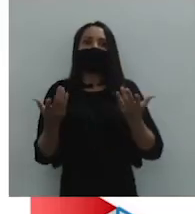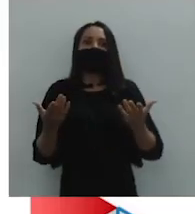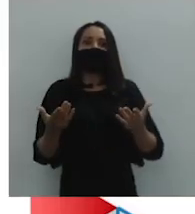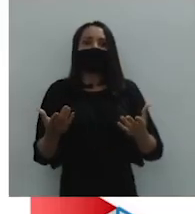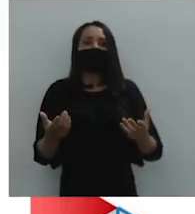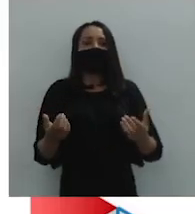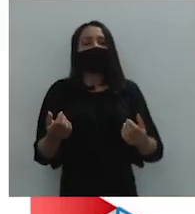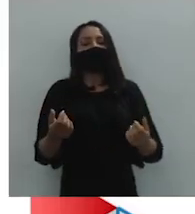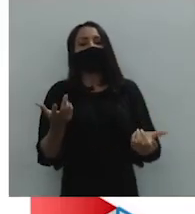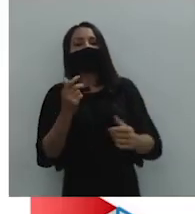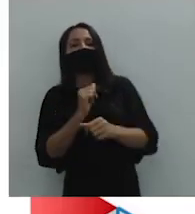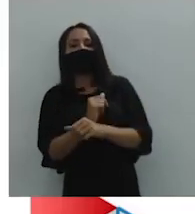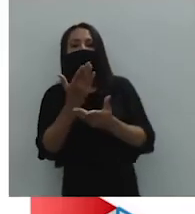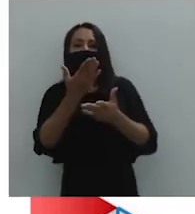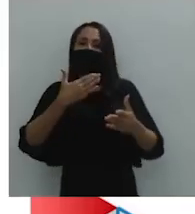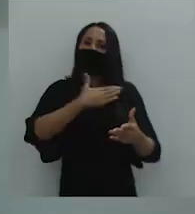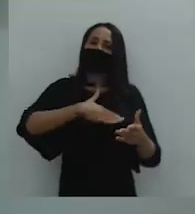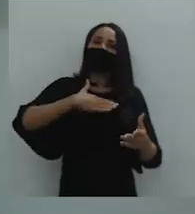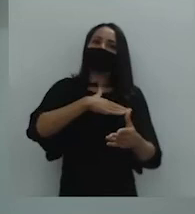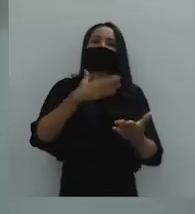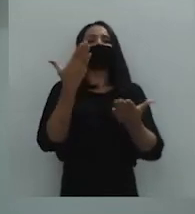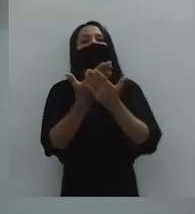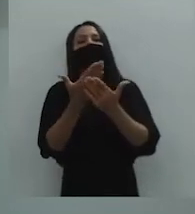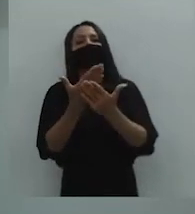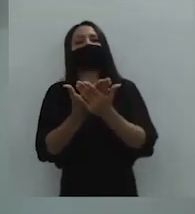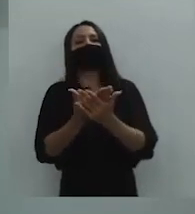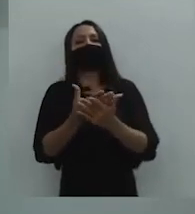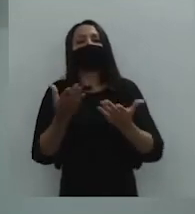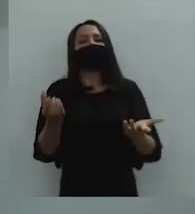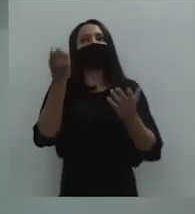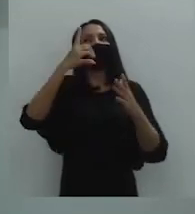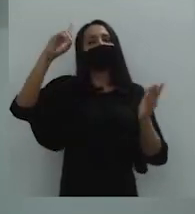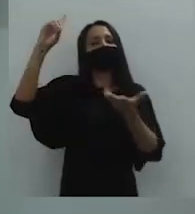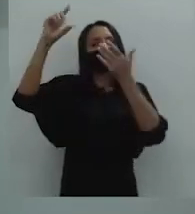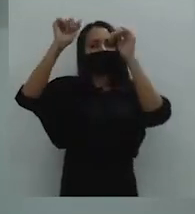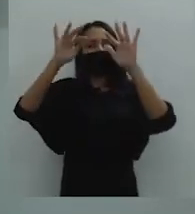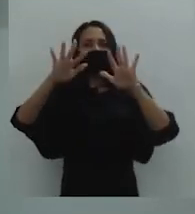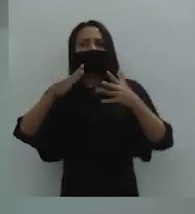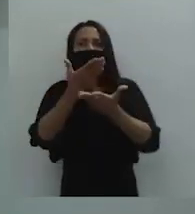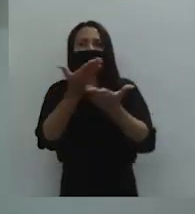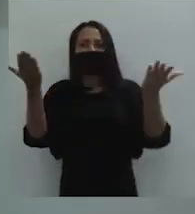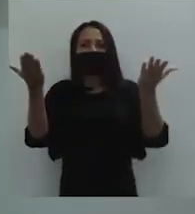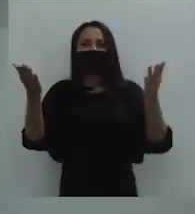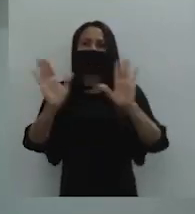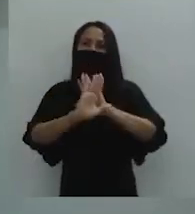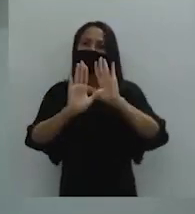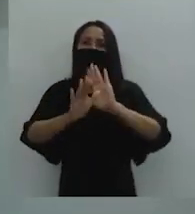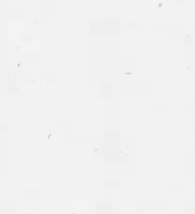vocês tenham gostado da aula. Fiquem com Deus e até a próxima.